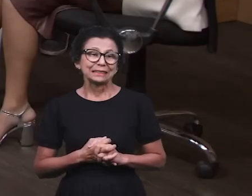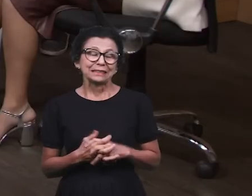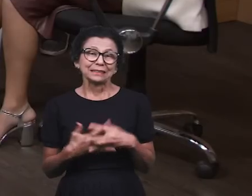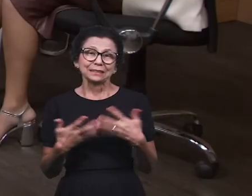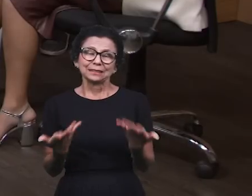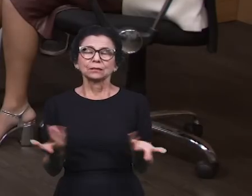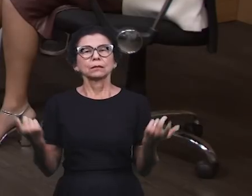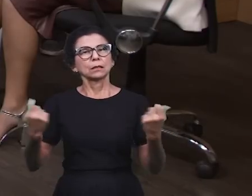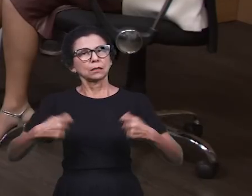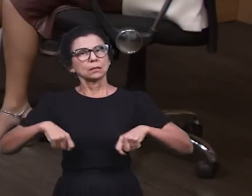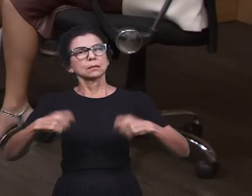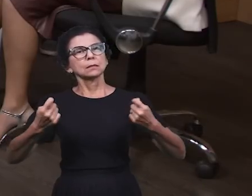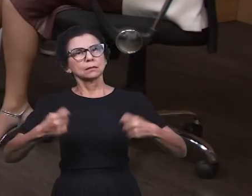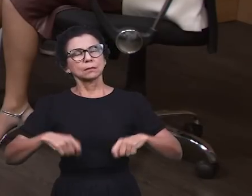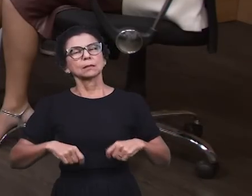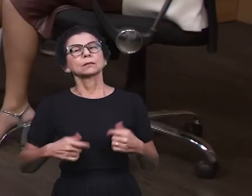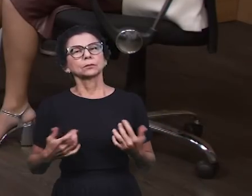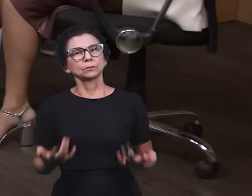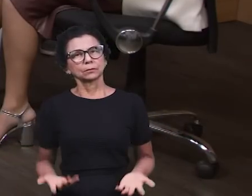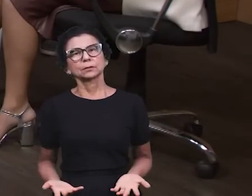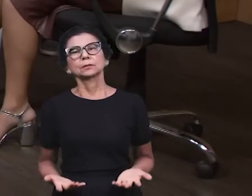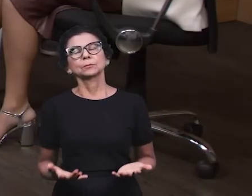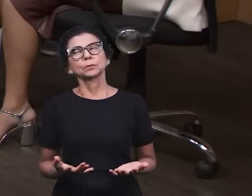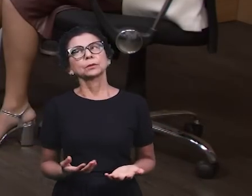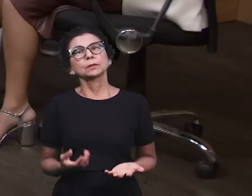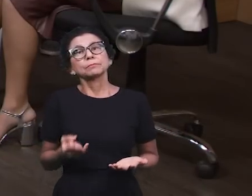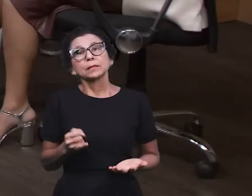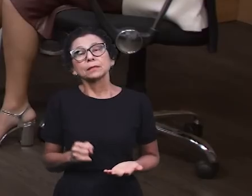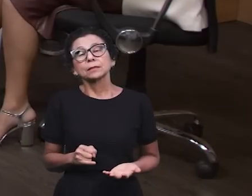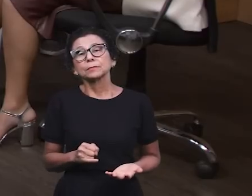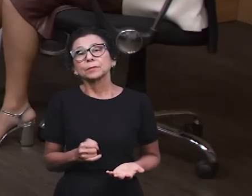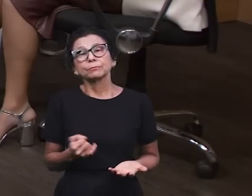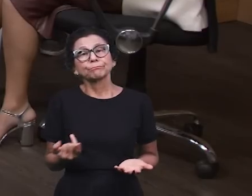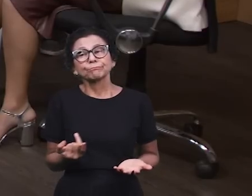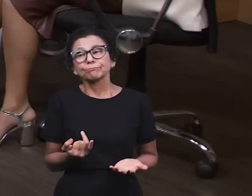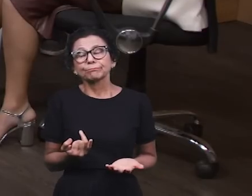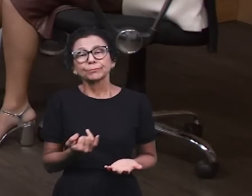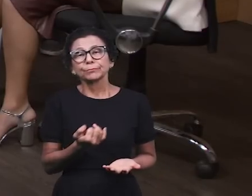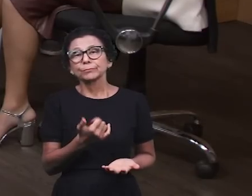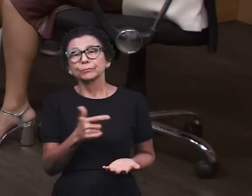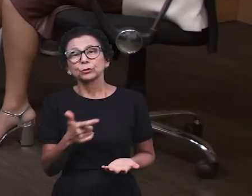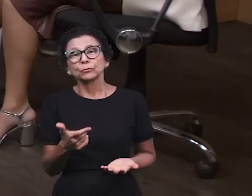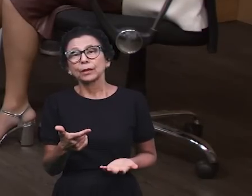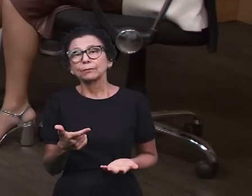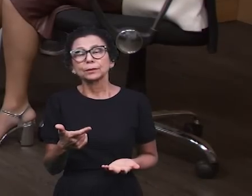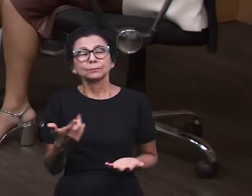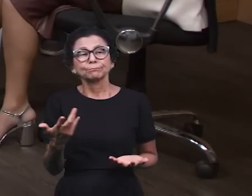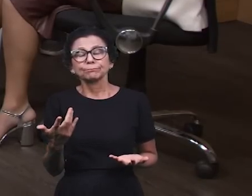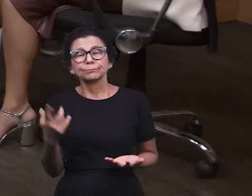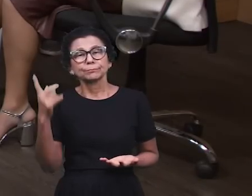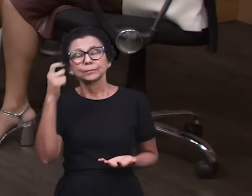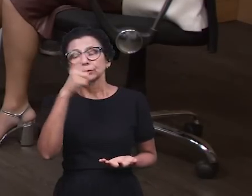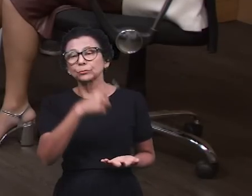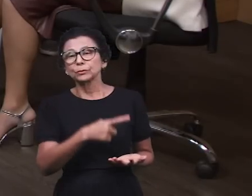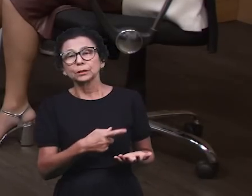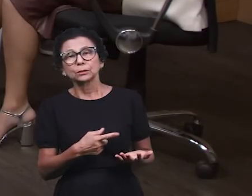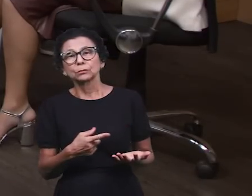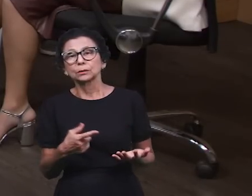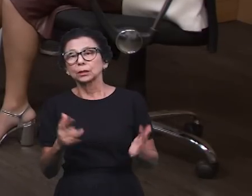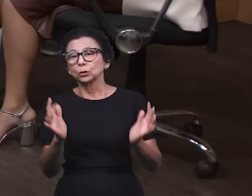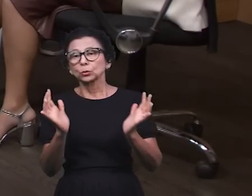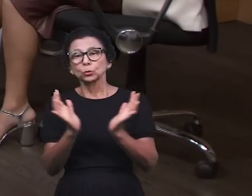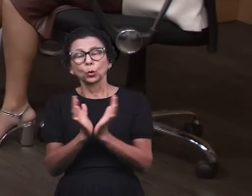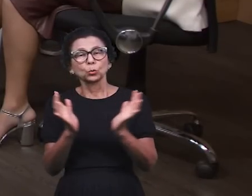é necessário. É algo que precisa ter, porque senão você atrapalha, né, um